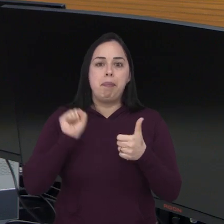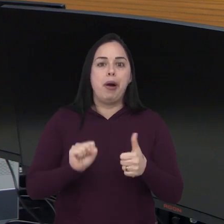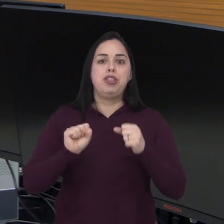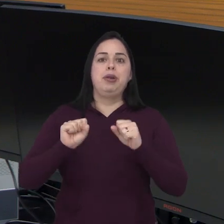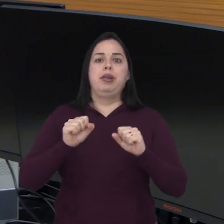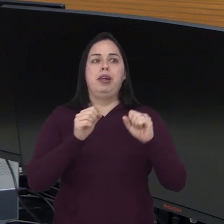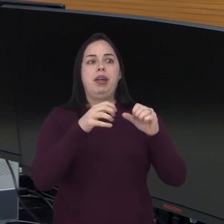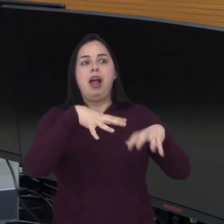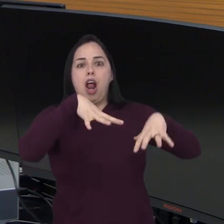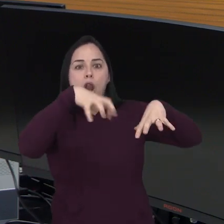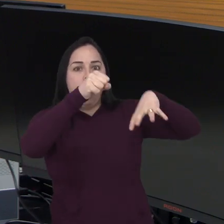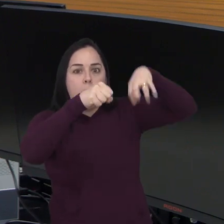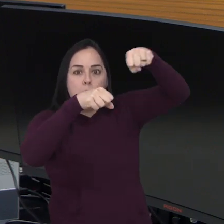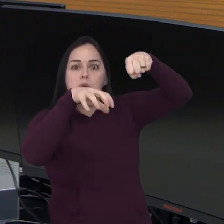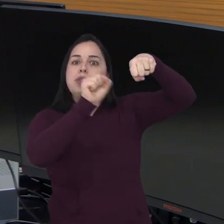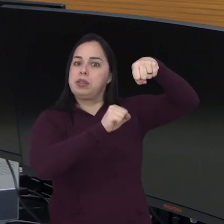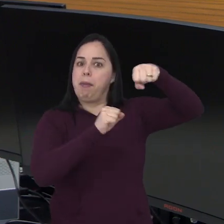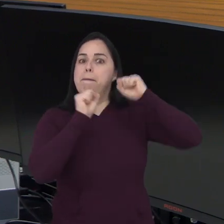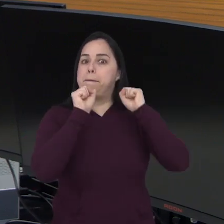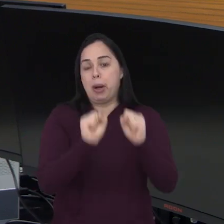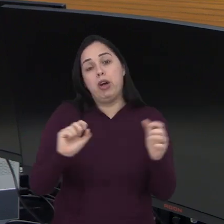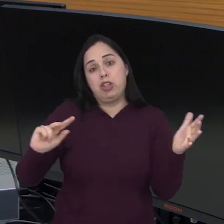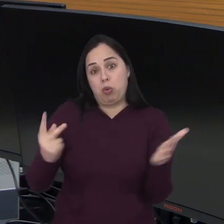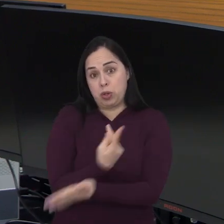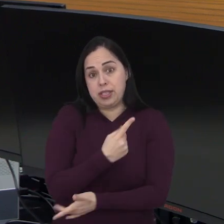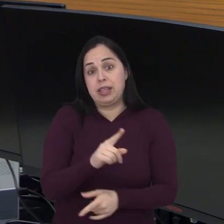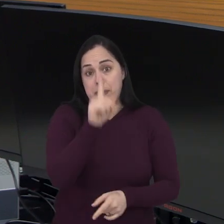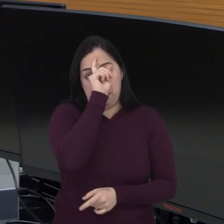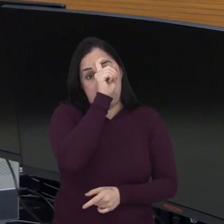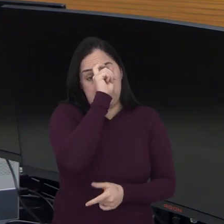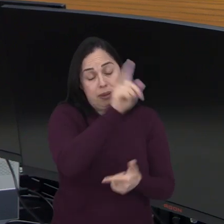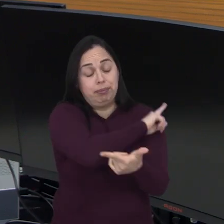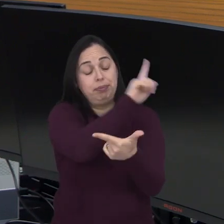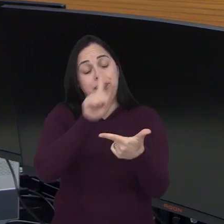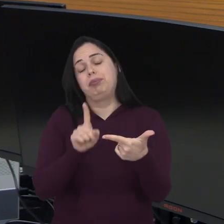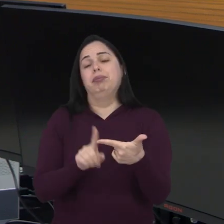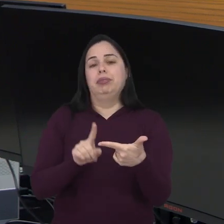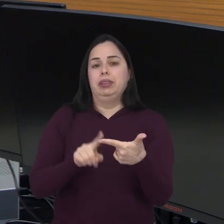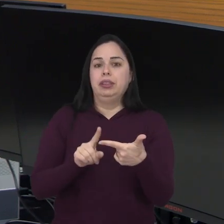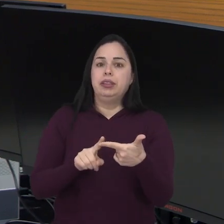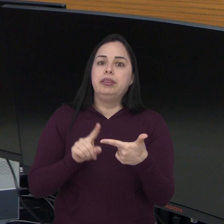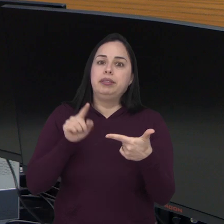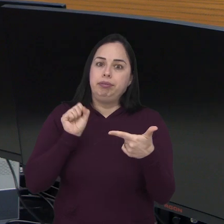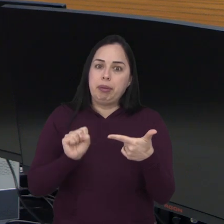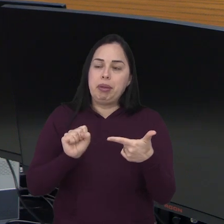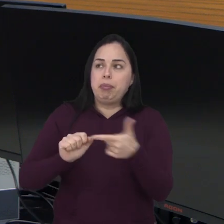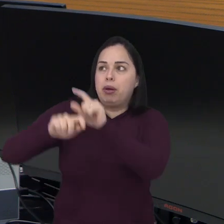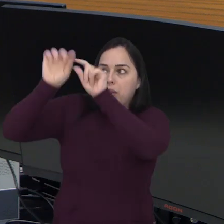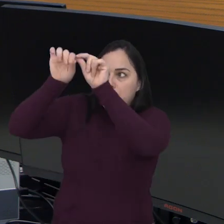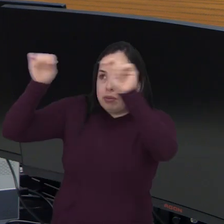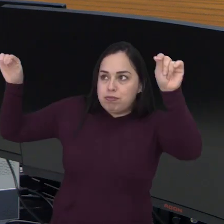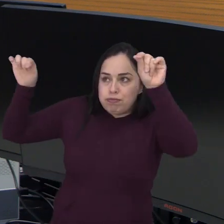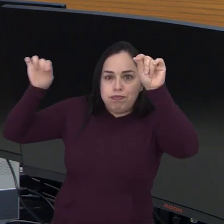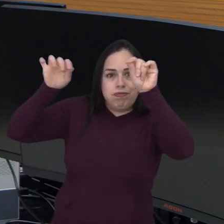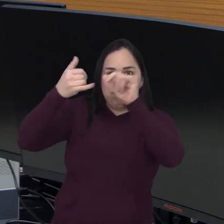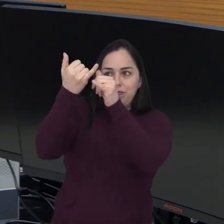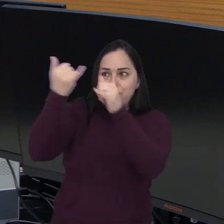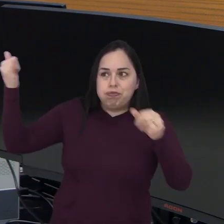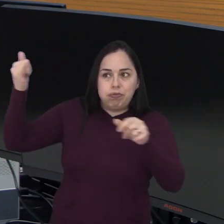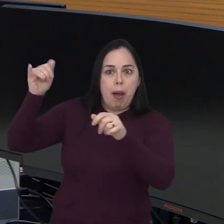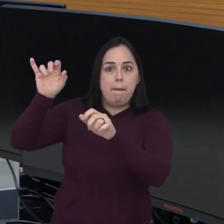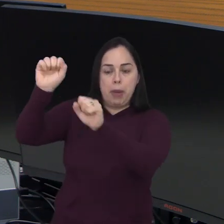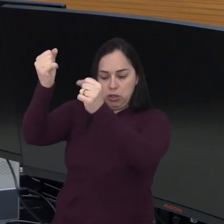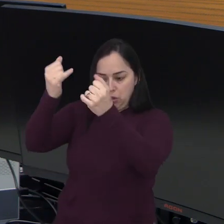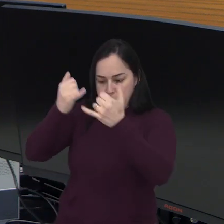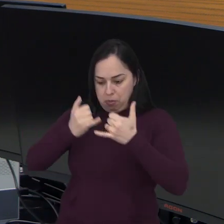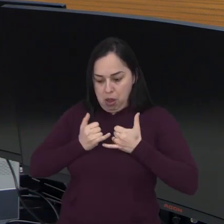ocasionar falta de energia para algum cliente, para uma indústria, ou até mesmo para um hospital. Pode ocorrer algum acidente, né? E esse acidente